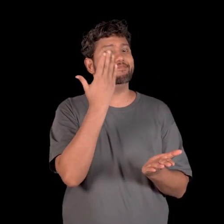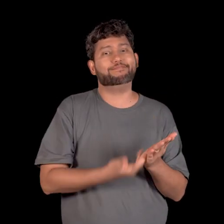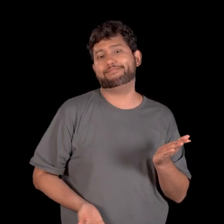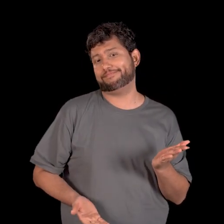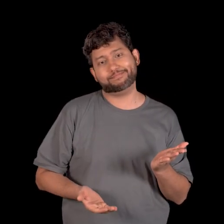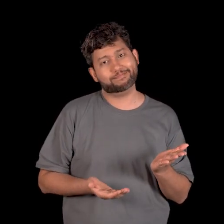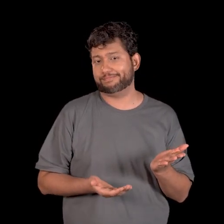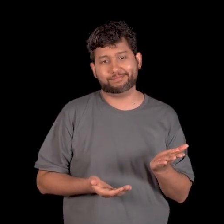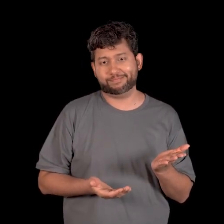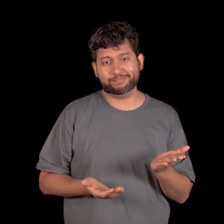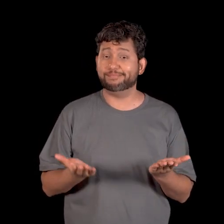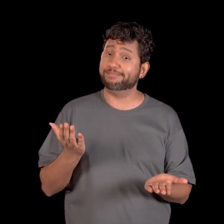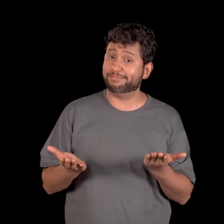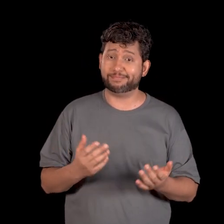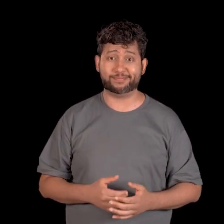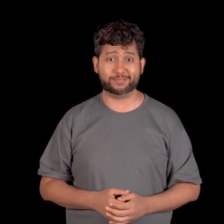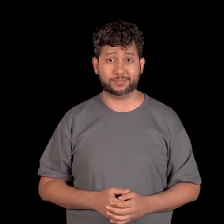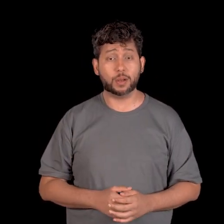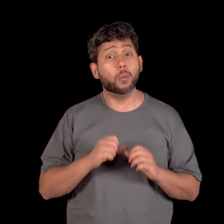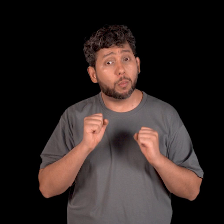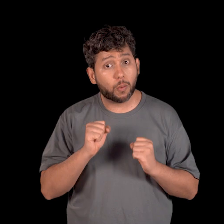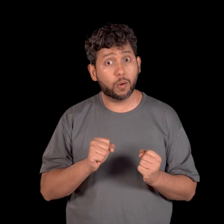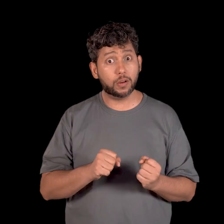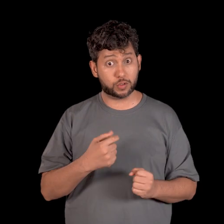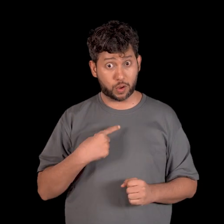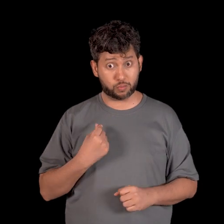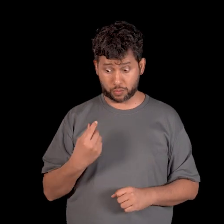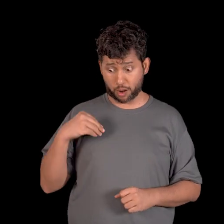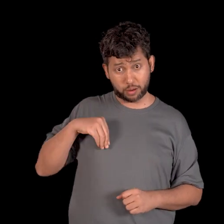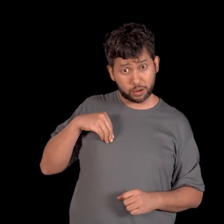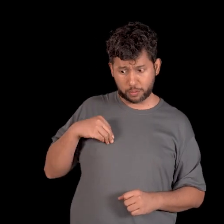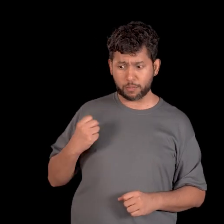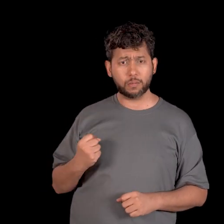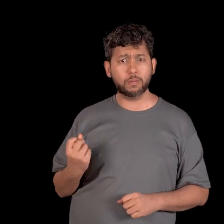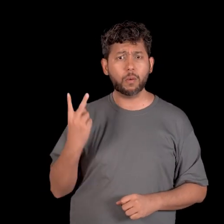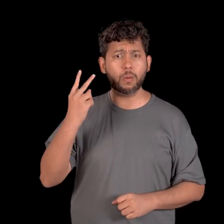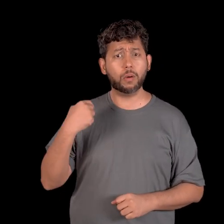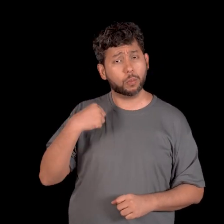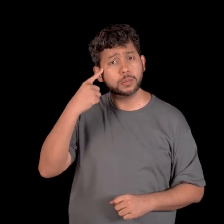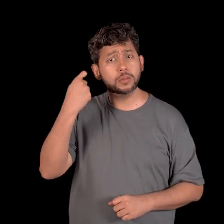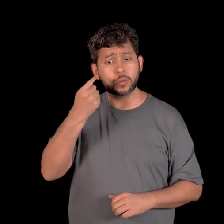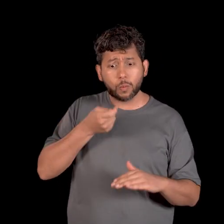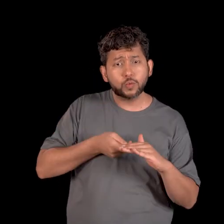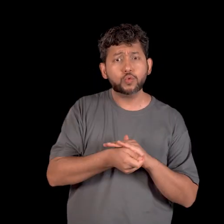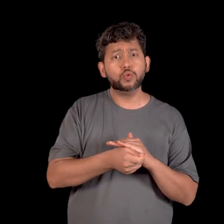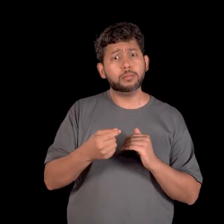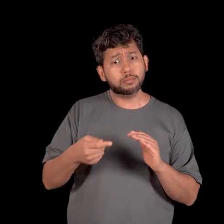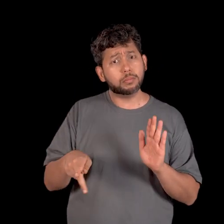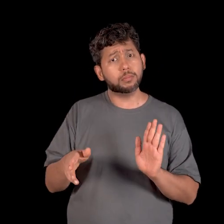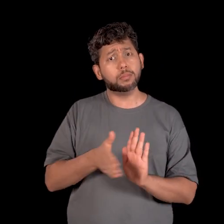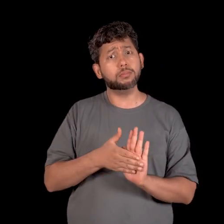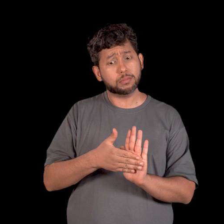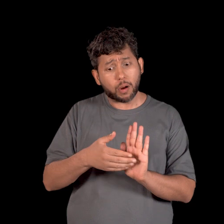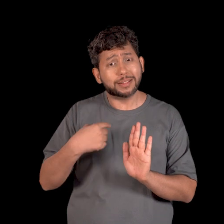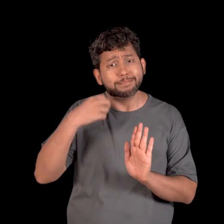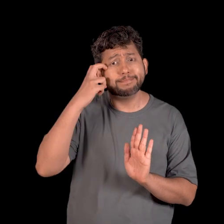recursos, comprando mais do que precisamos de fato. Uma boa maneira de valorizarmos nossos recursos financeiros é investi-los